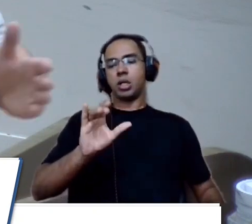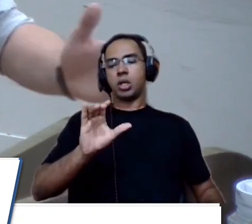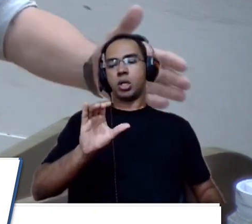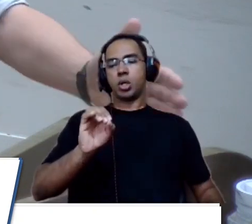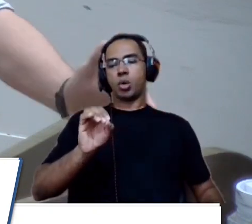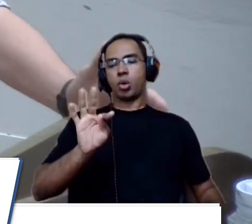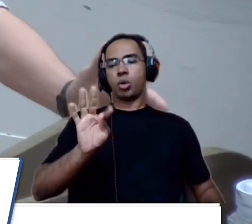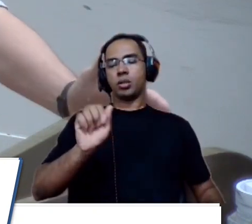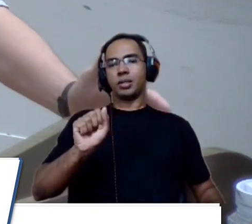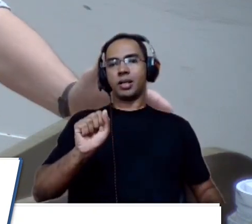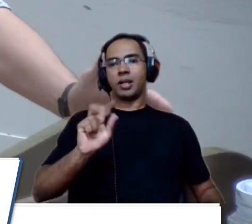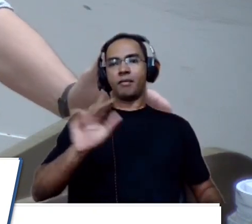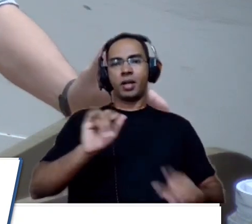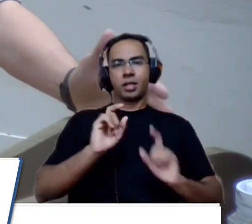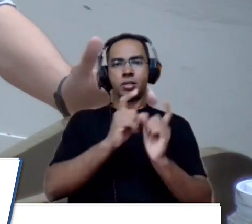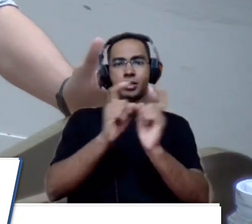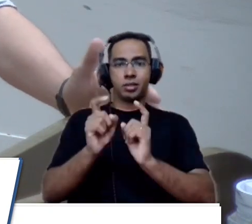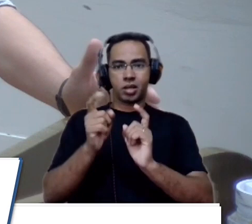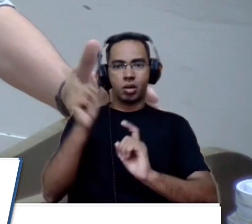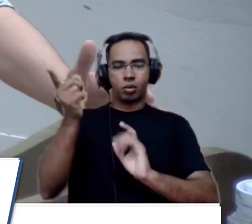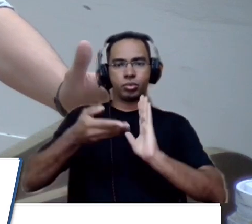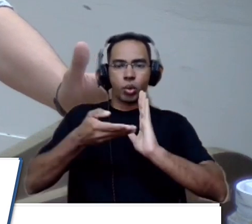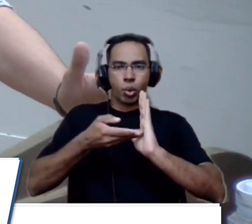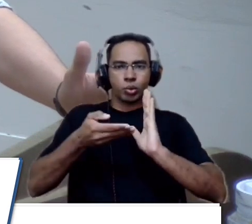ser discutidas agora no Senado.